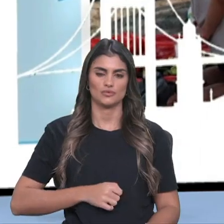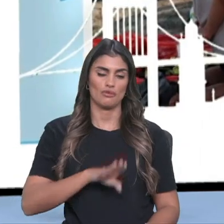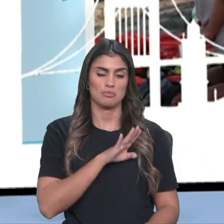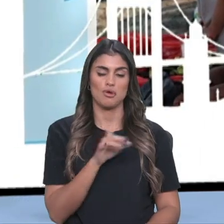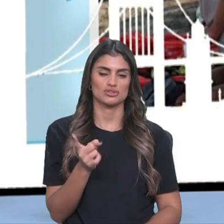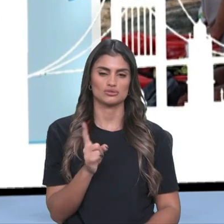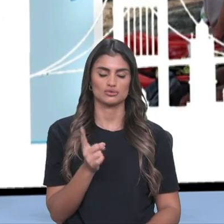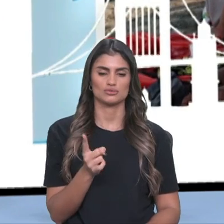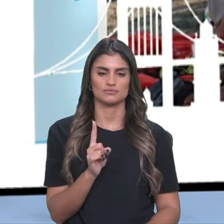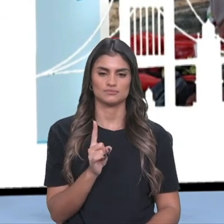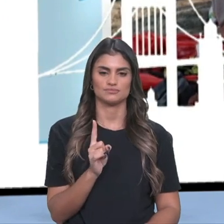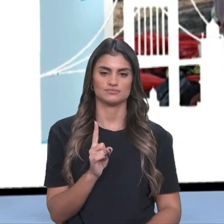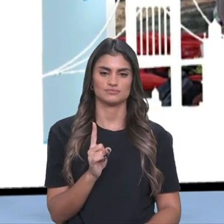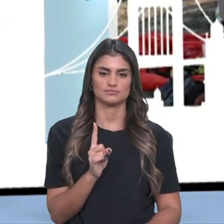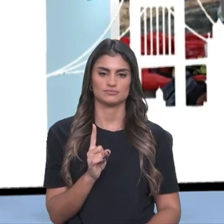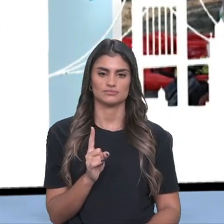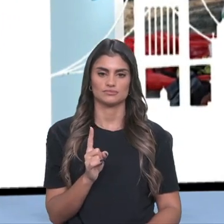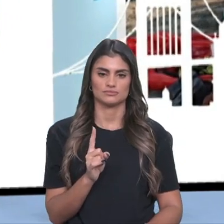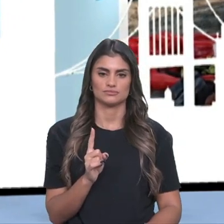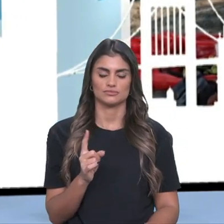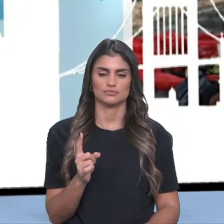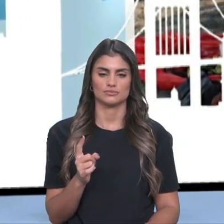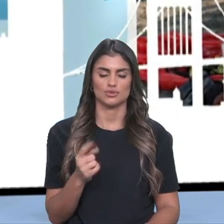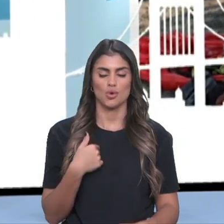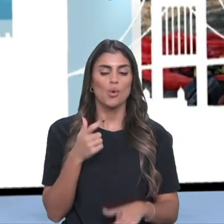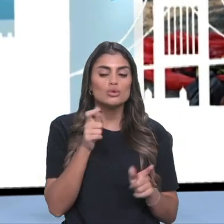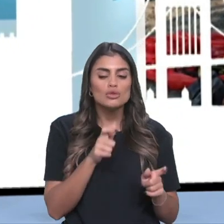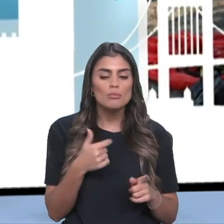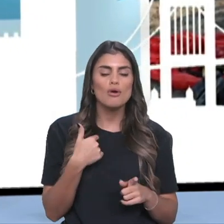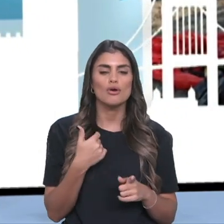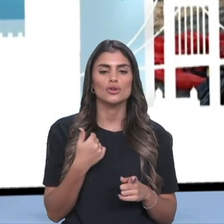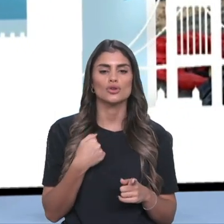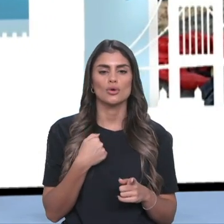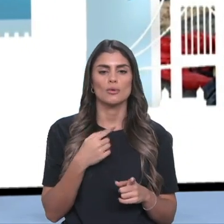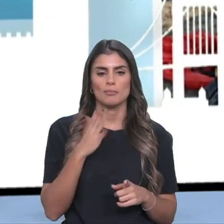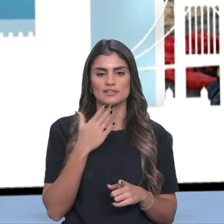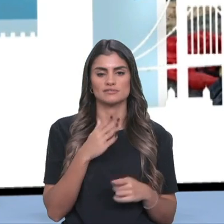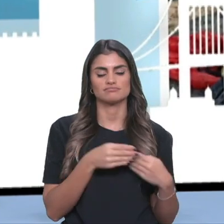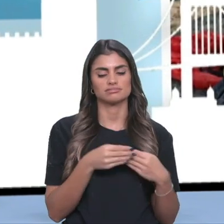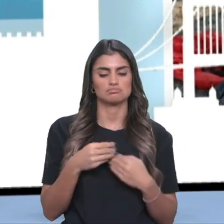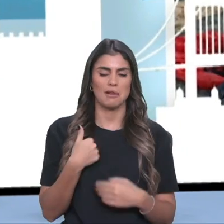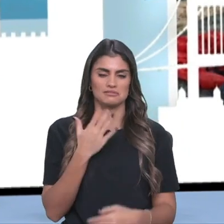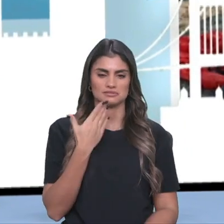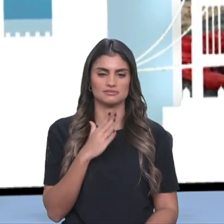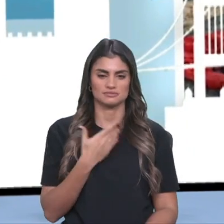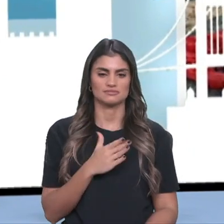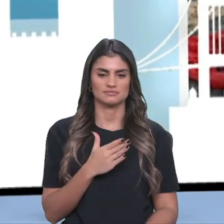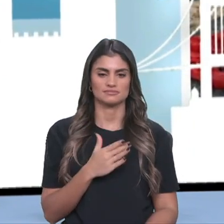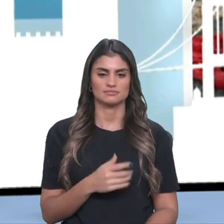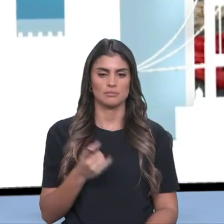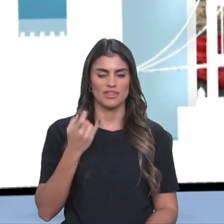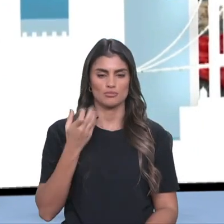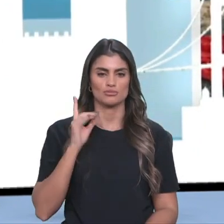não é? Não foi algo que eu dirigisse. De certa forma, o que eu percebi é que, de certa forma, eu estava a ser dirigido para, não é? Acho que essa é uma ideia